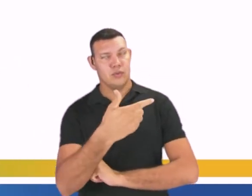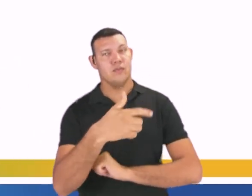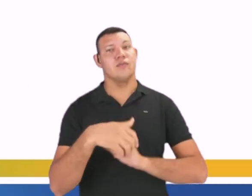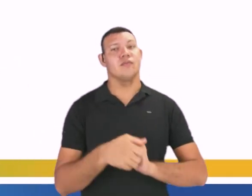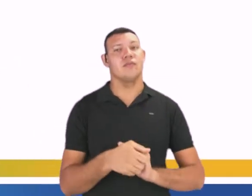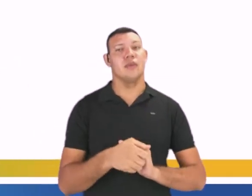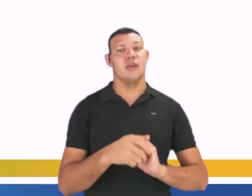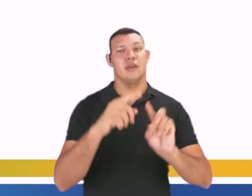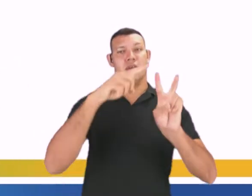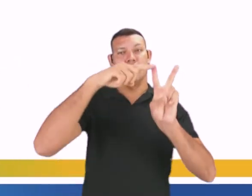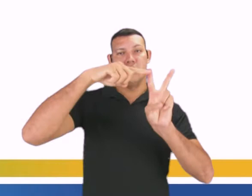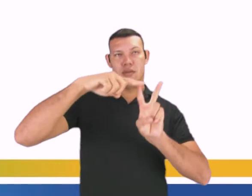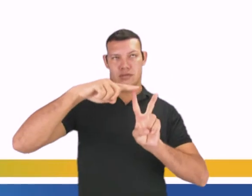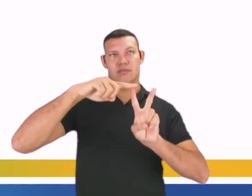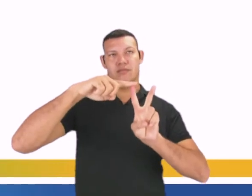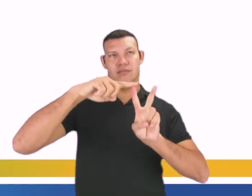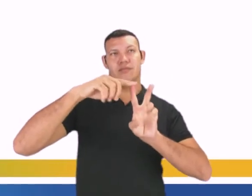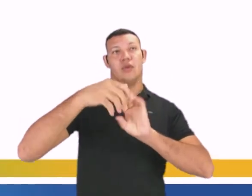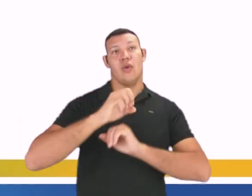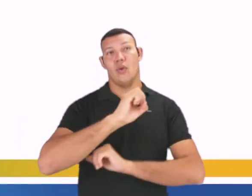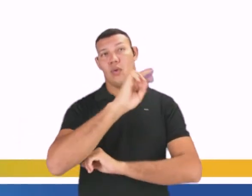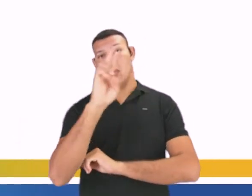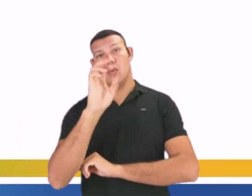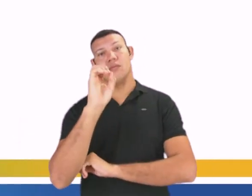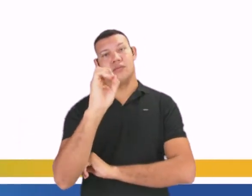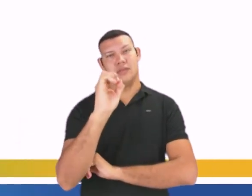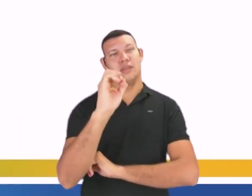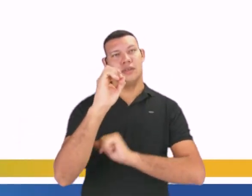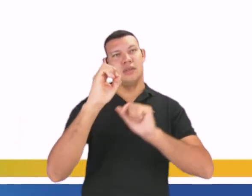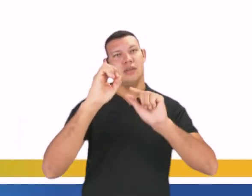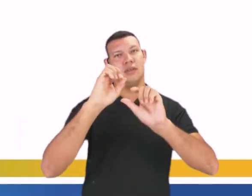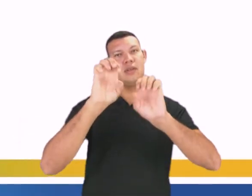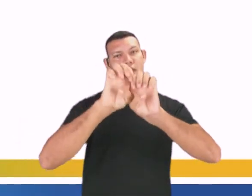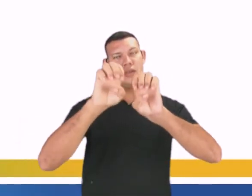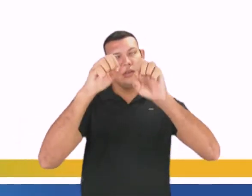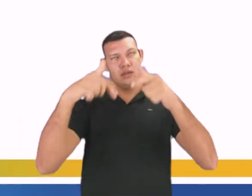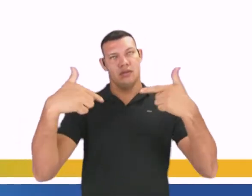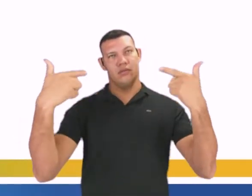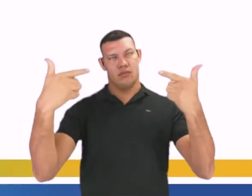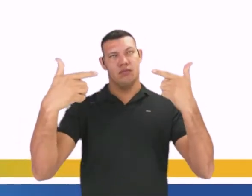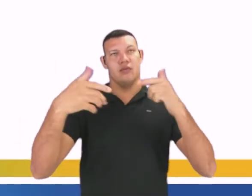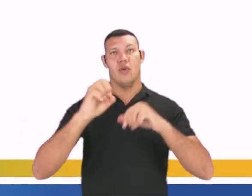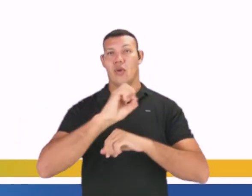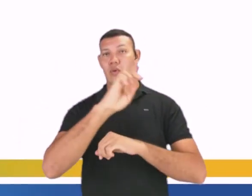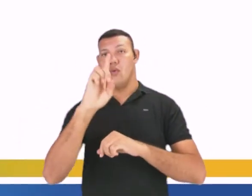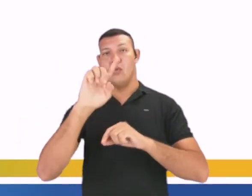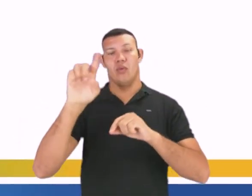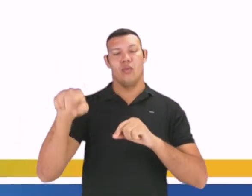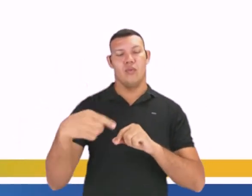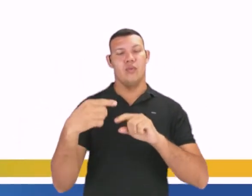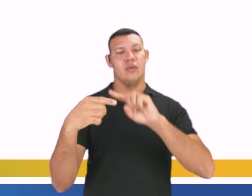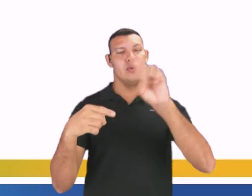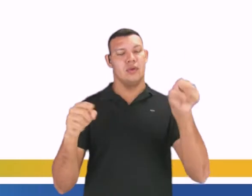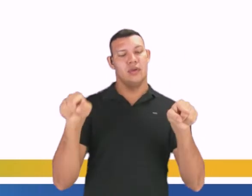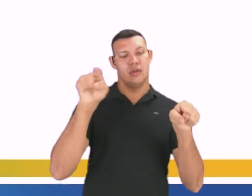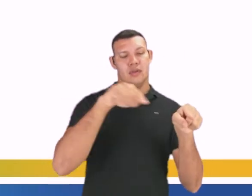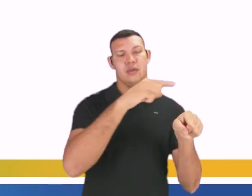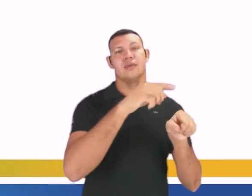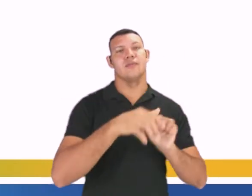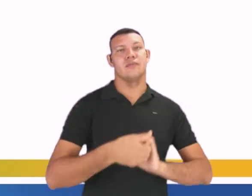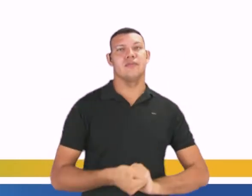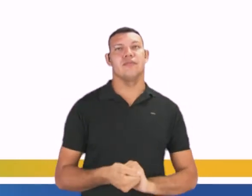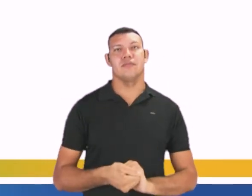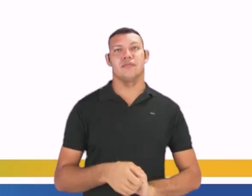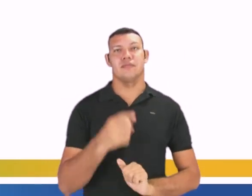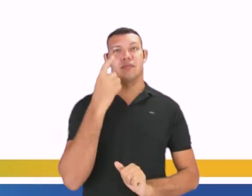ou zero da equação, ou da função, propriamente dita. Tudo bem? E aí nós percebemos